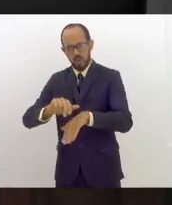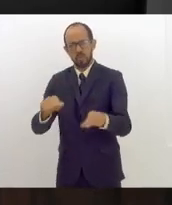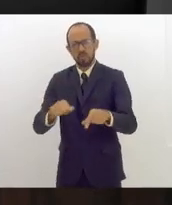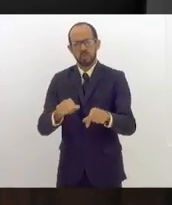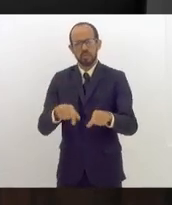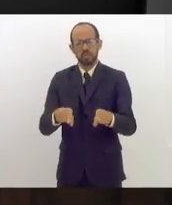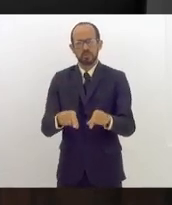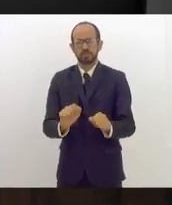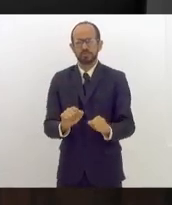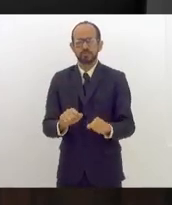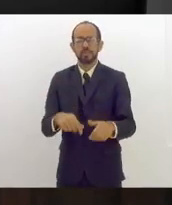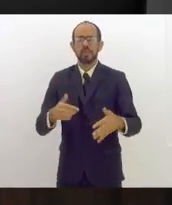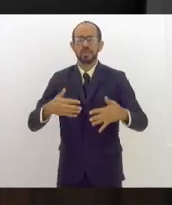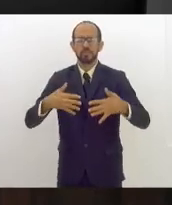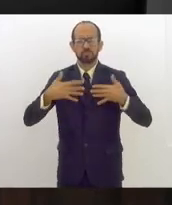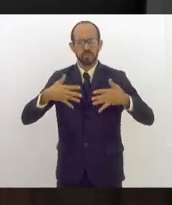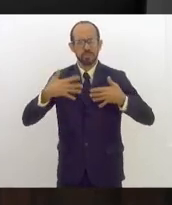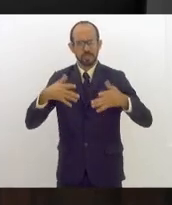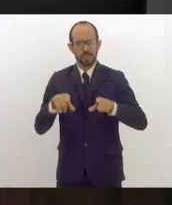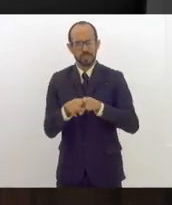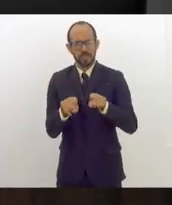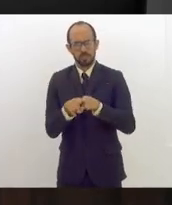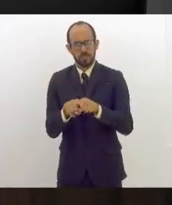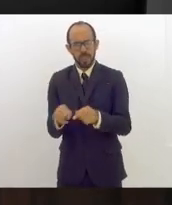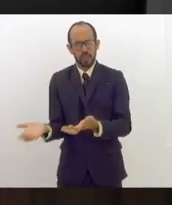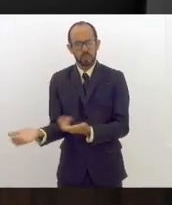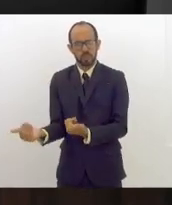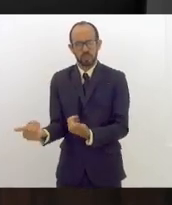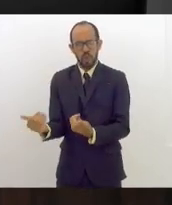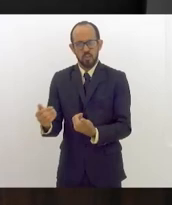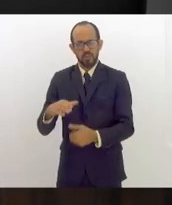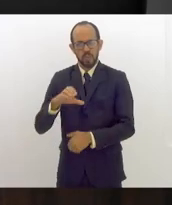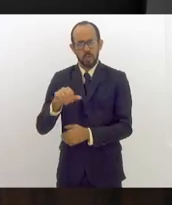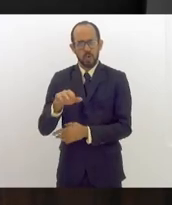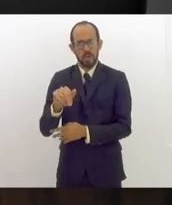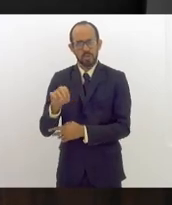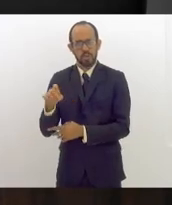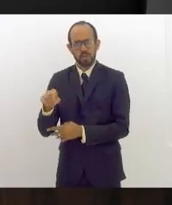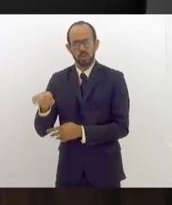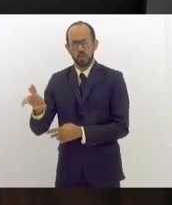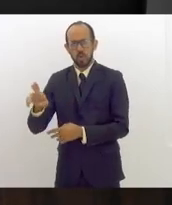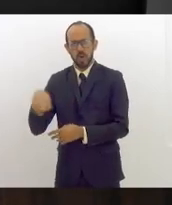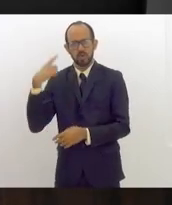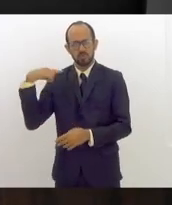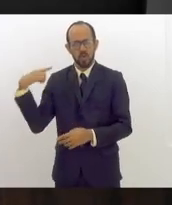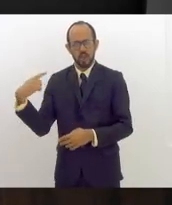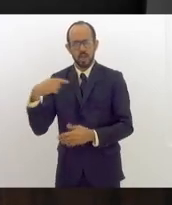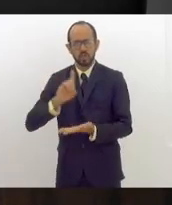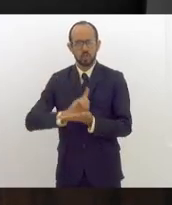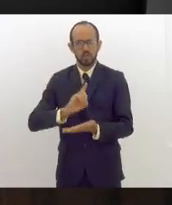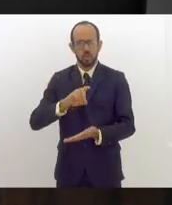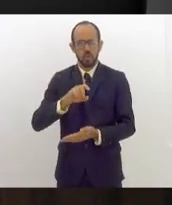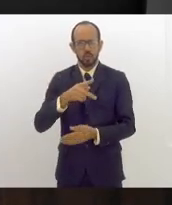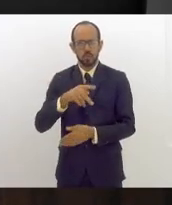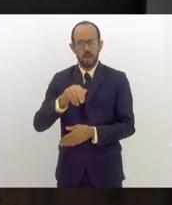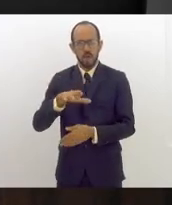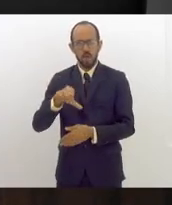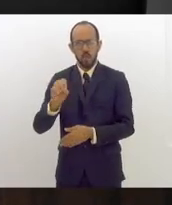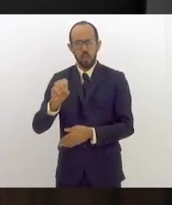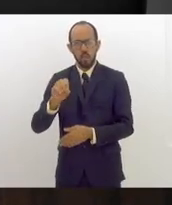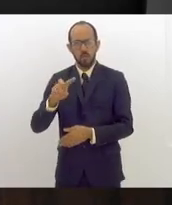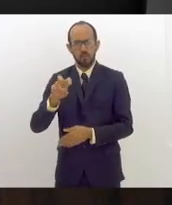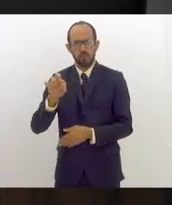igual alegria homenageia o jovem corregedor geral da Ordem dos Advogados Seccional Rio de Janeiro Dr Paulo Vito Lima